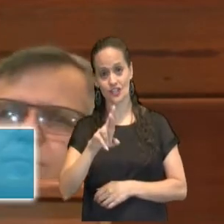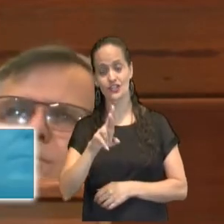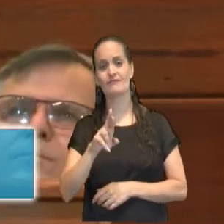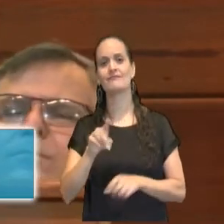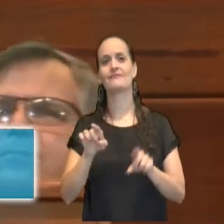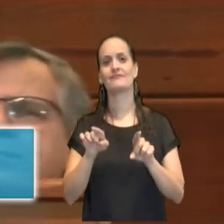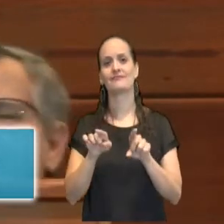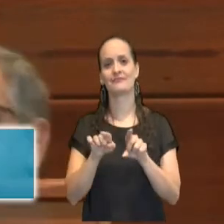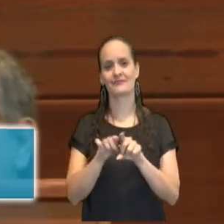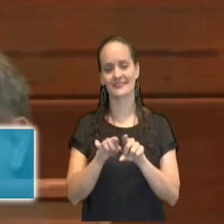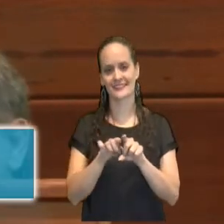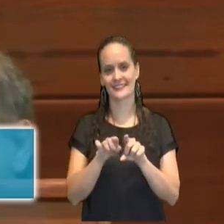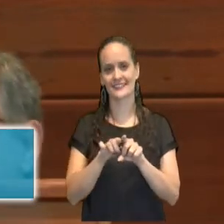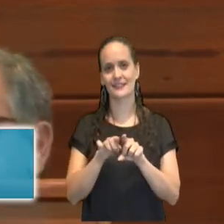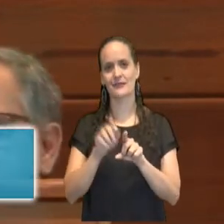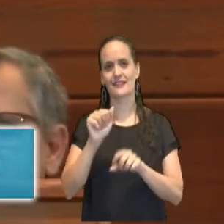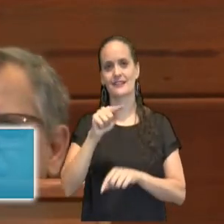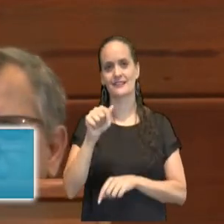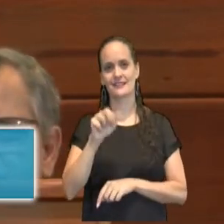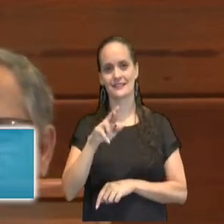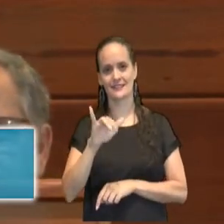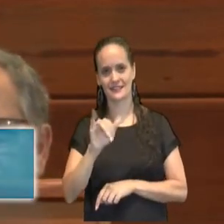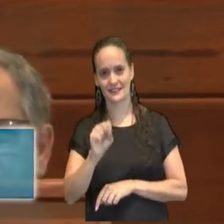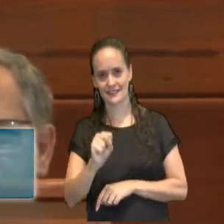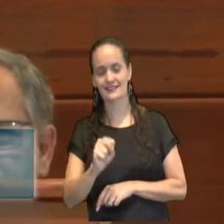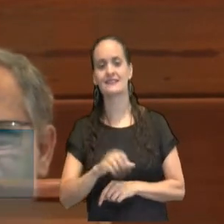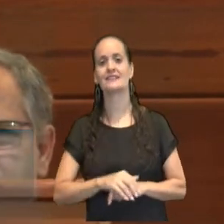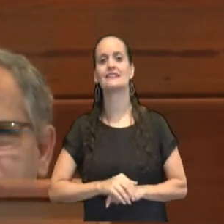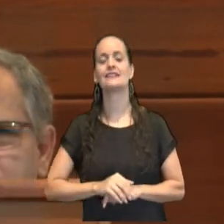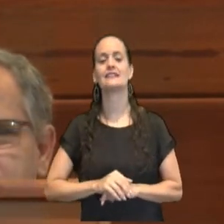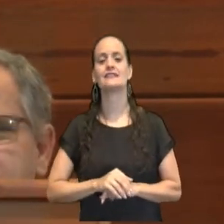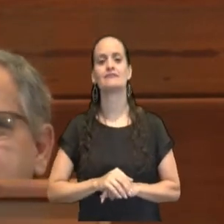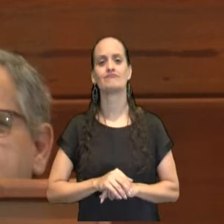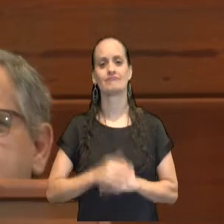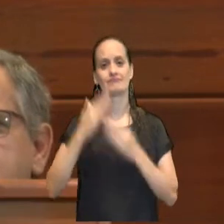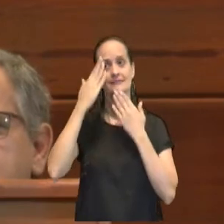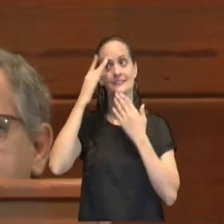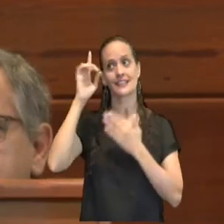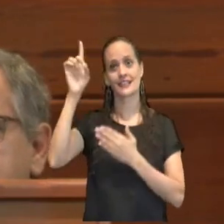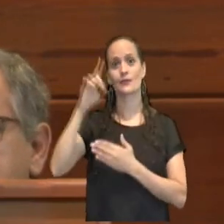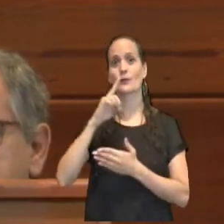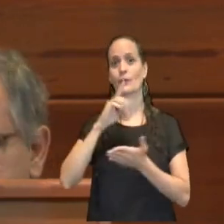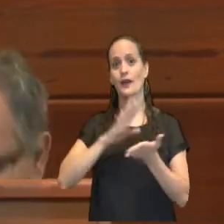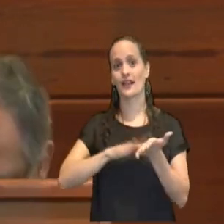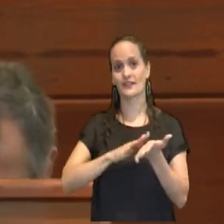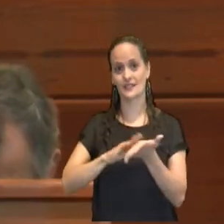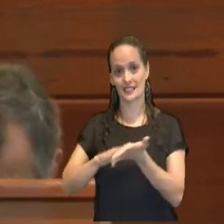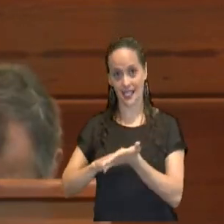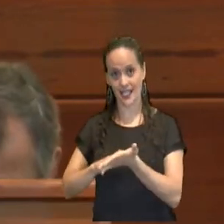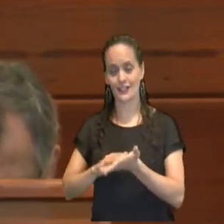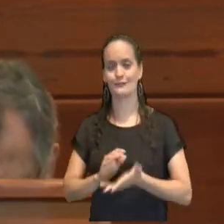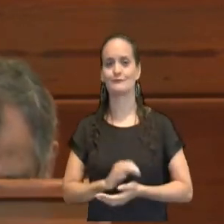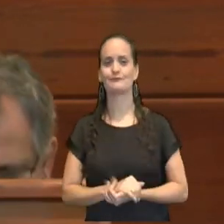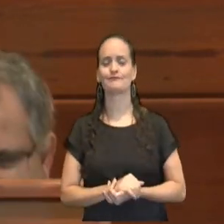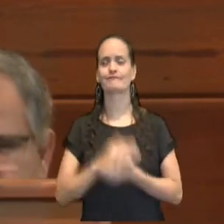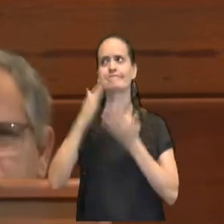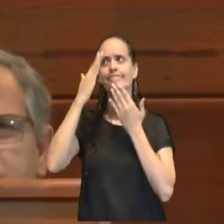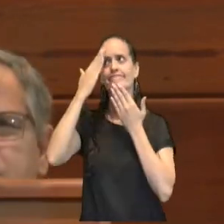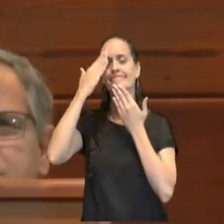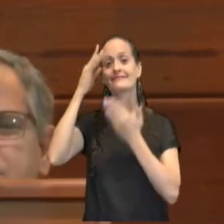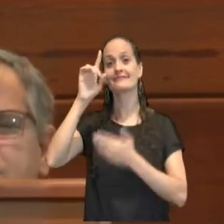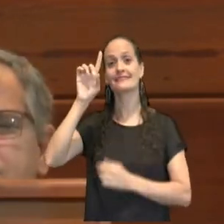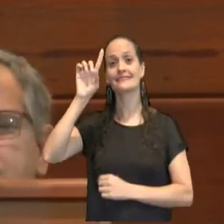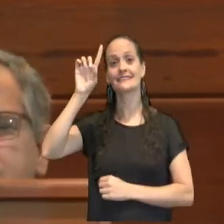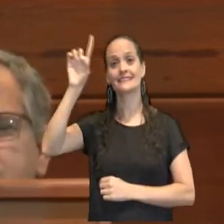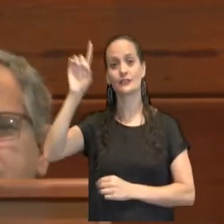Nós queremos agradecer a Deus também por essas vidas que completam o aniversário de vida e também de casamento. Agradecemos a